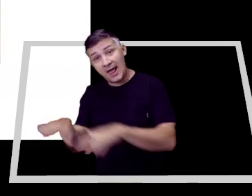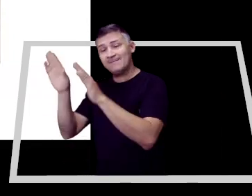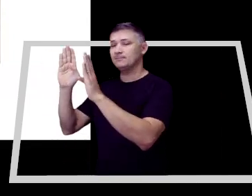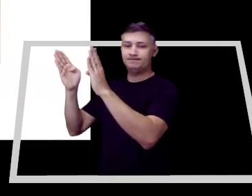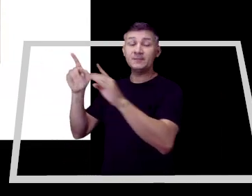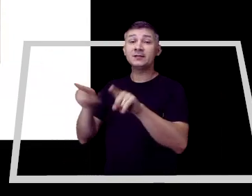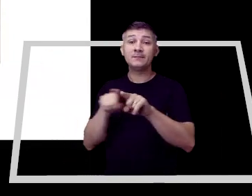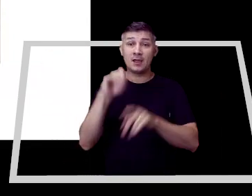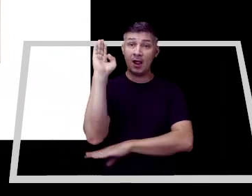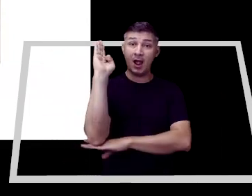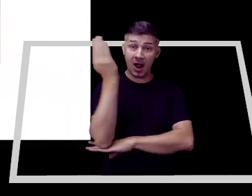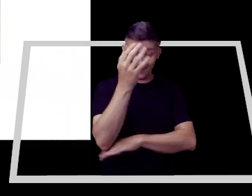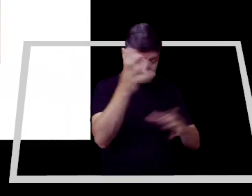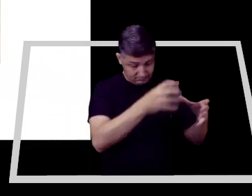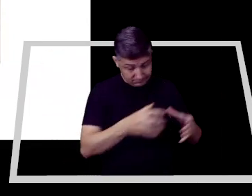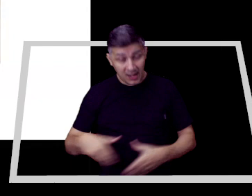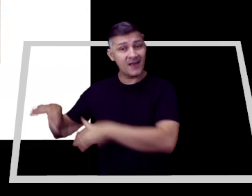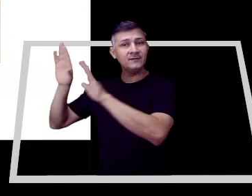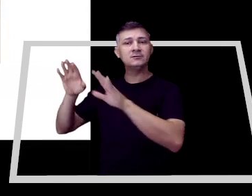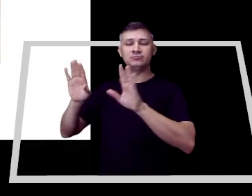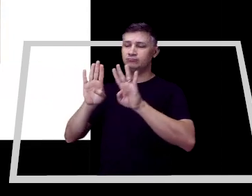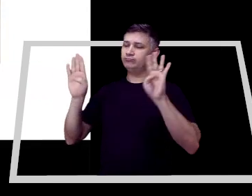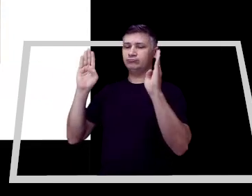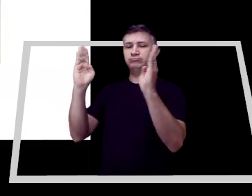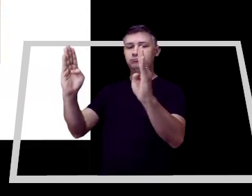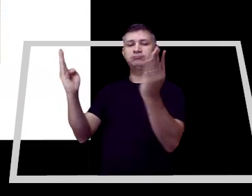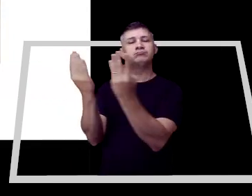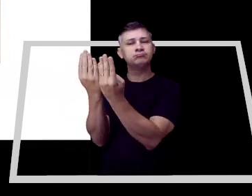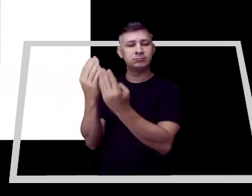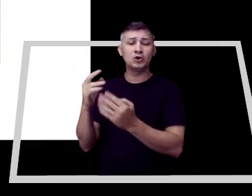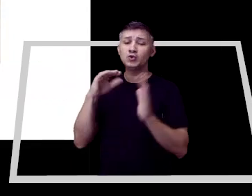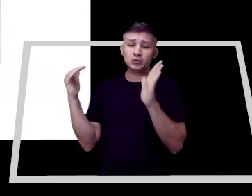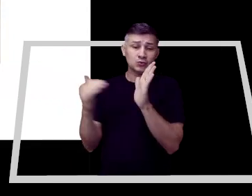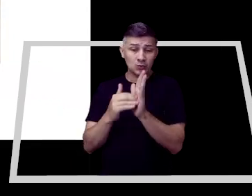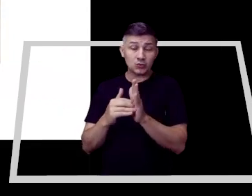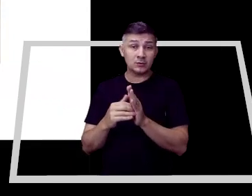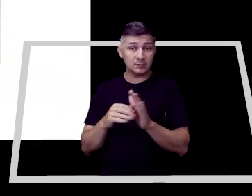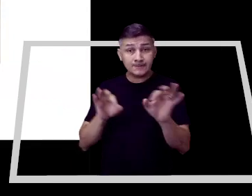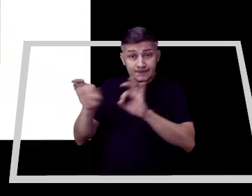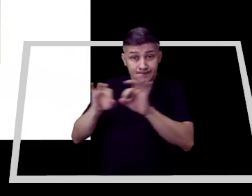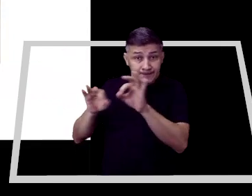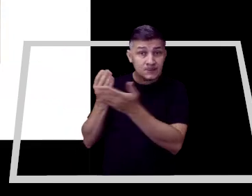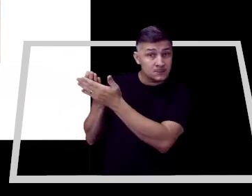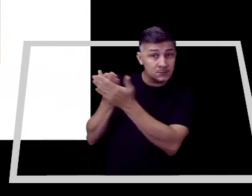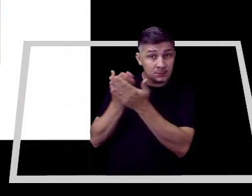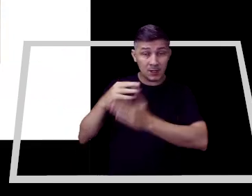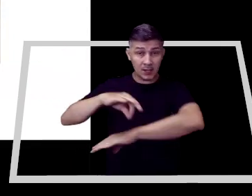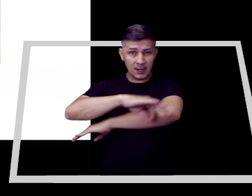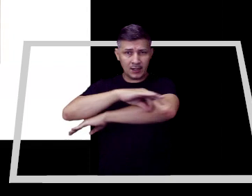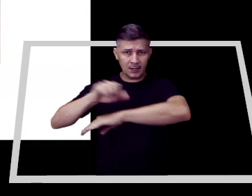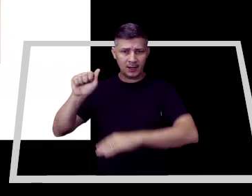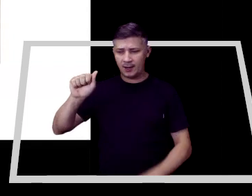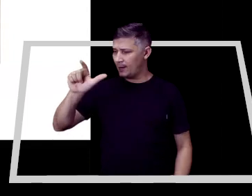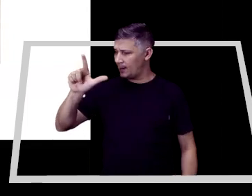levar também esses espécimes adultos que conformariam esse jardim, e toda a museografia que foi feita, desenvolvida